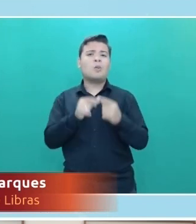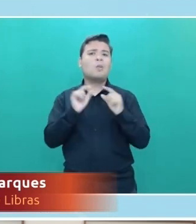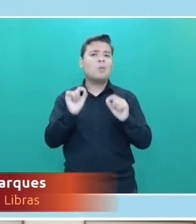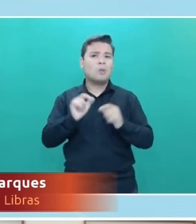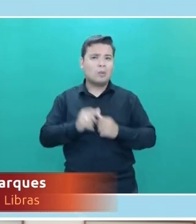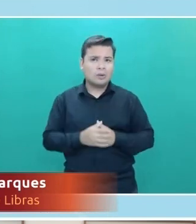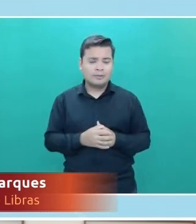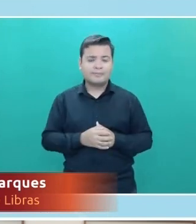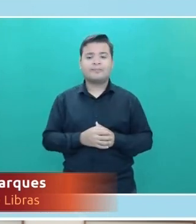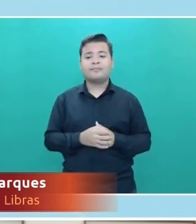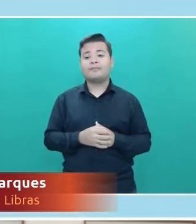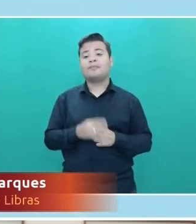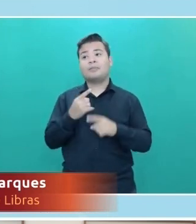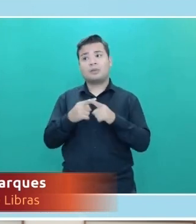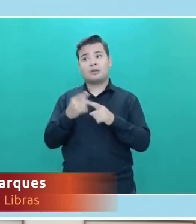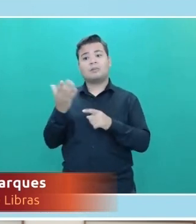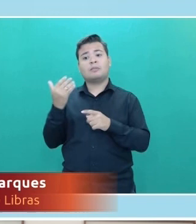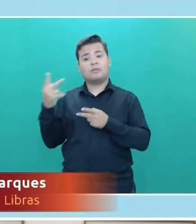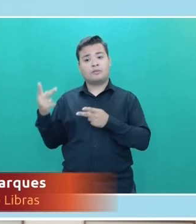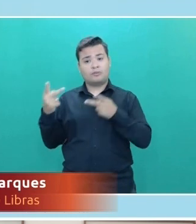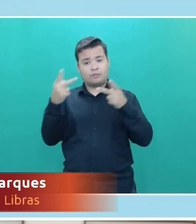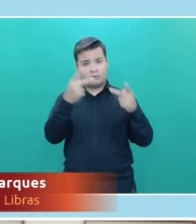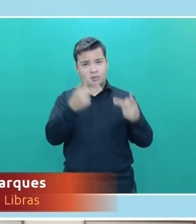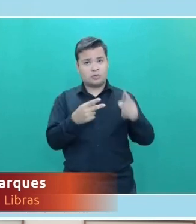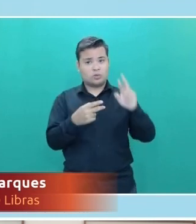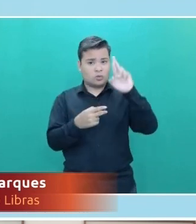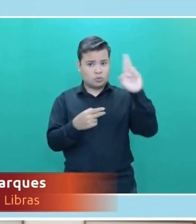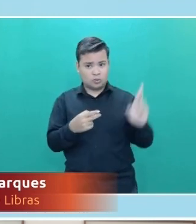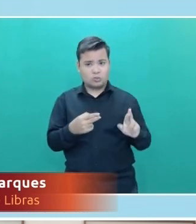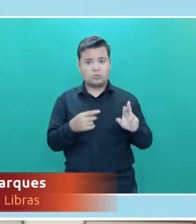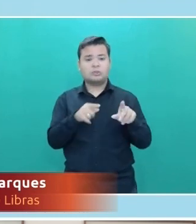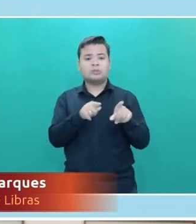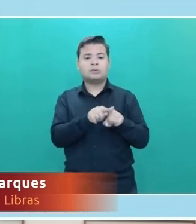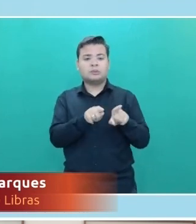Recentemente visitou Rússia, recentemente recebeu também